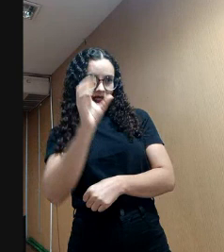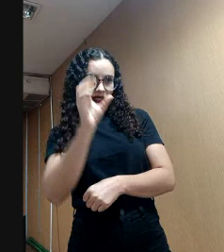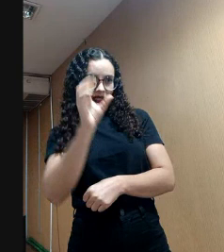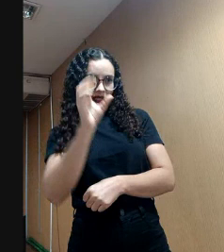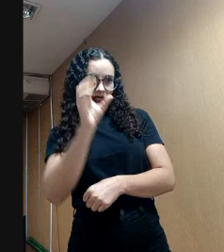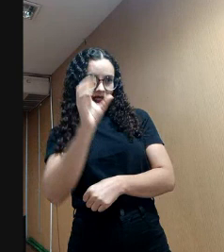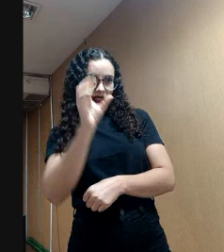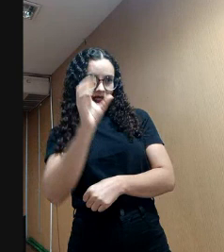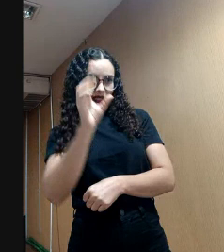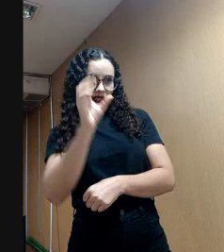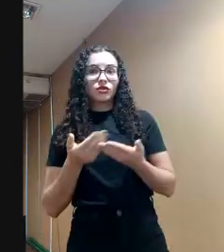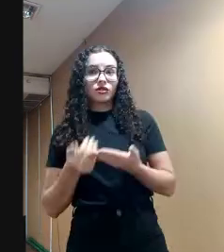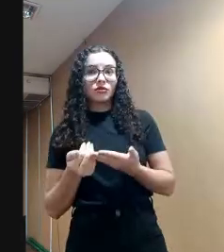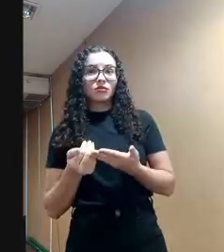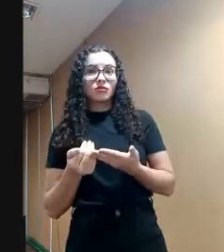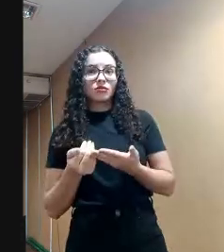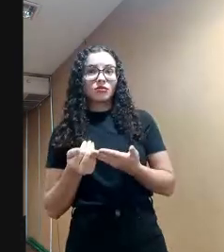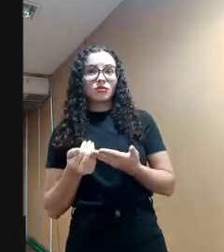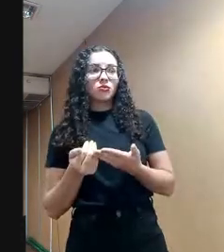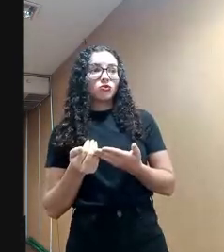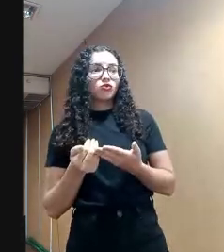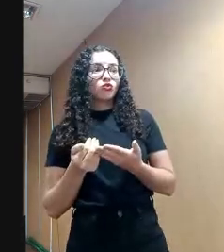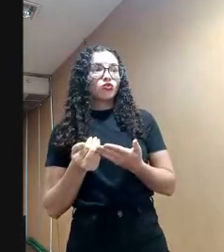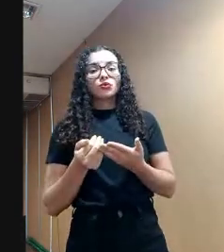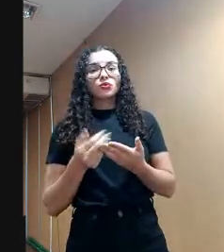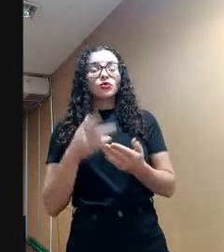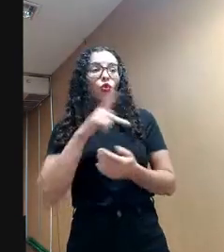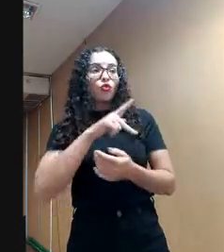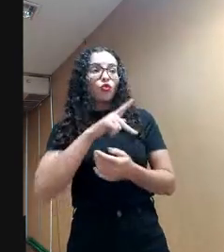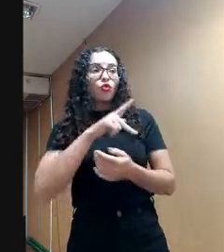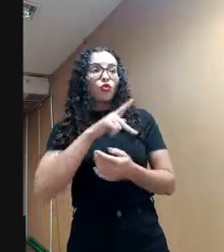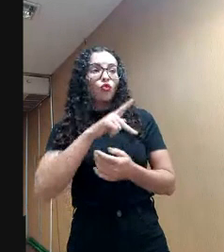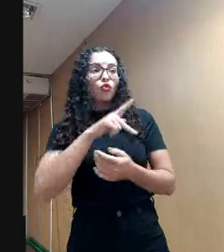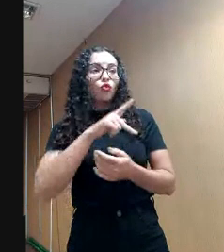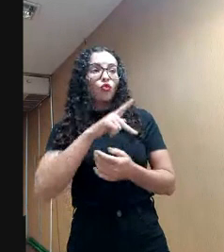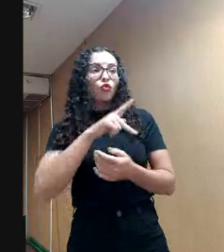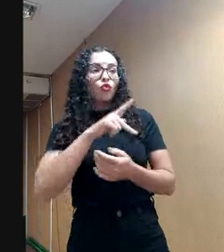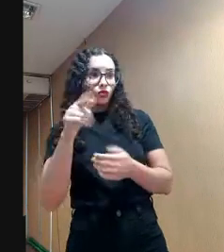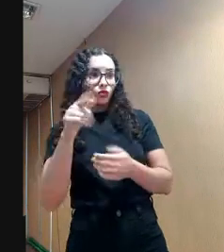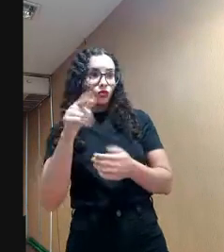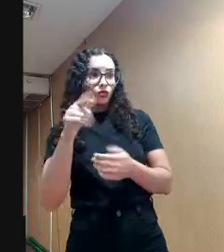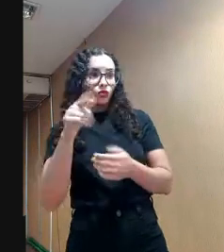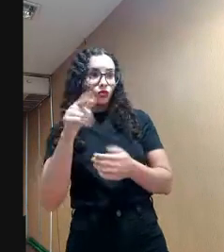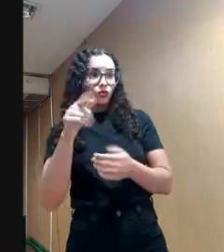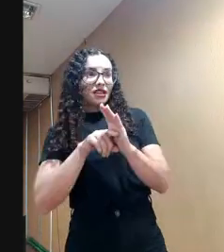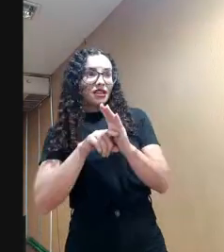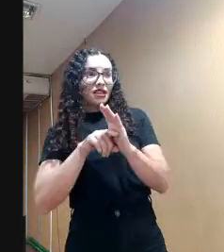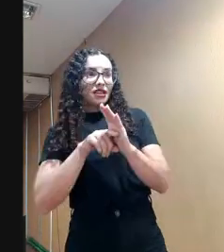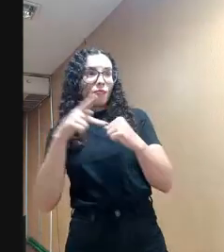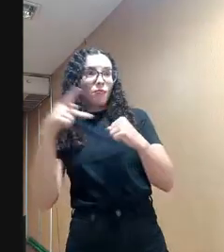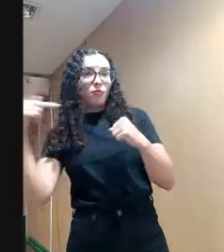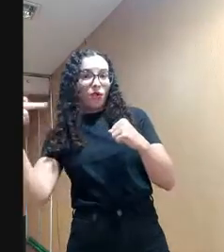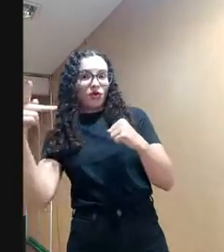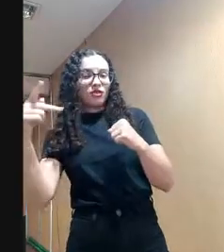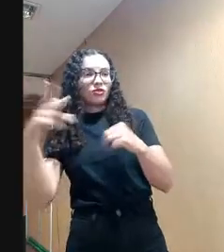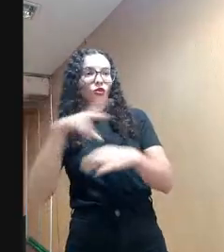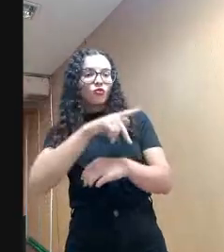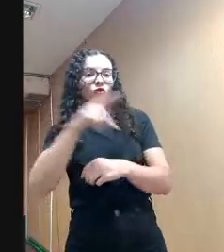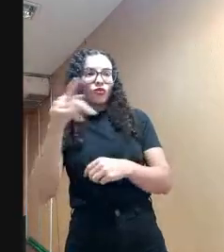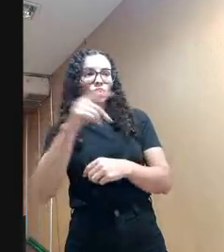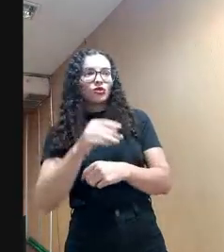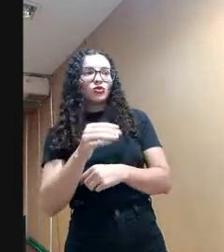Também convido o chefe do Departamento de Inovação, Pesquisa e Pós-Graduação do Campus Pesqueira, professor Bruno